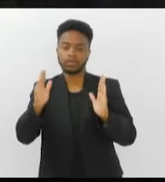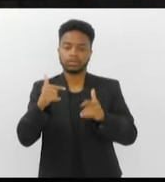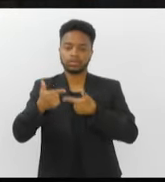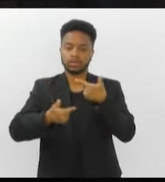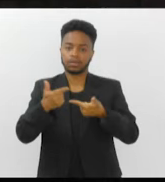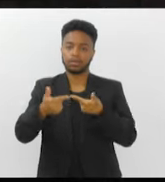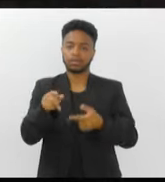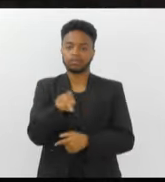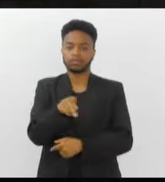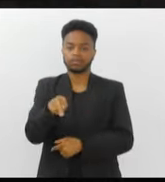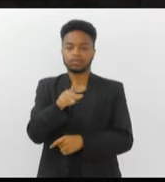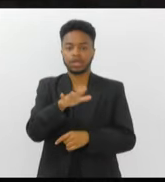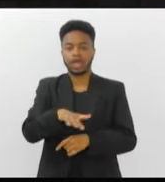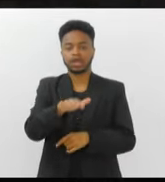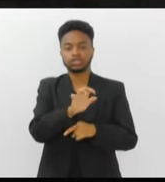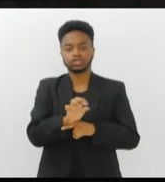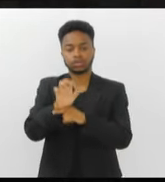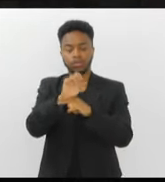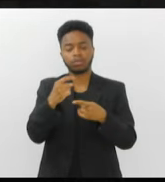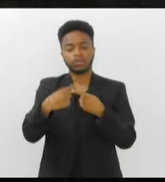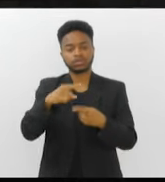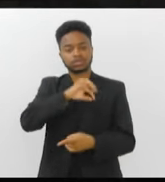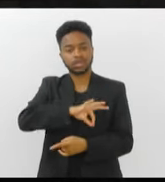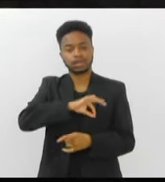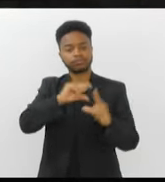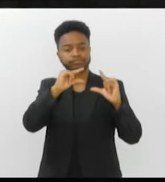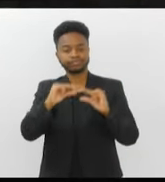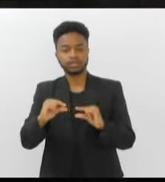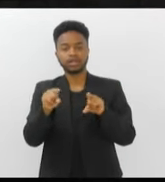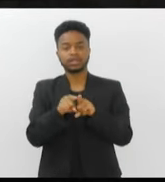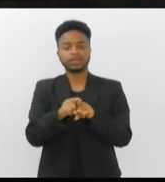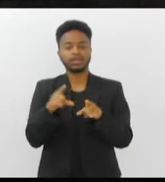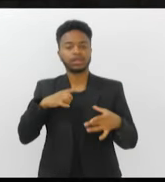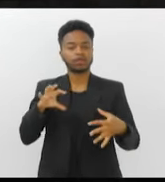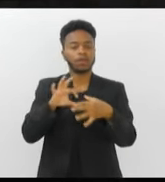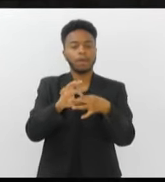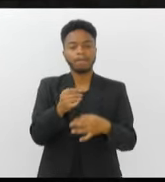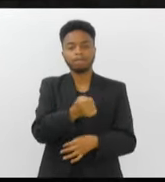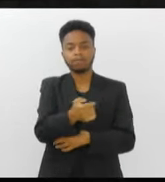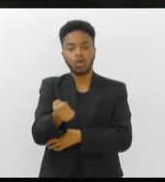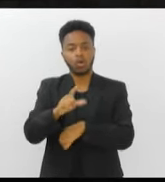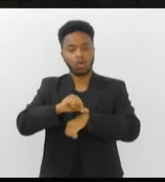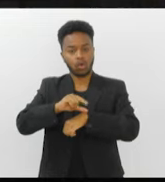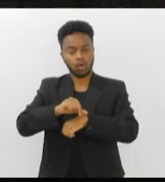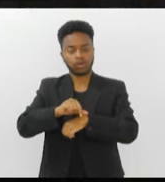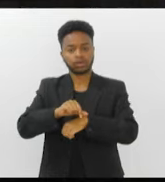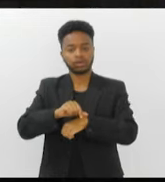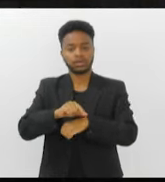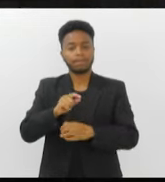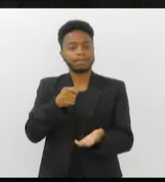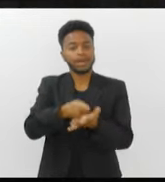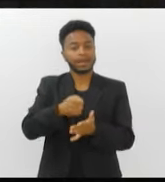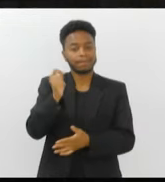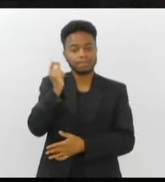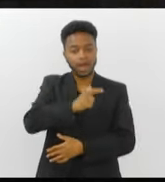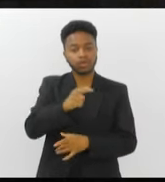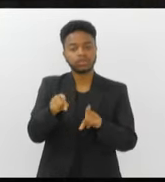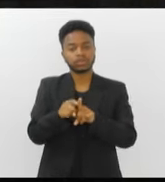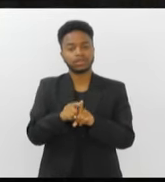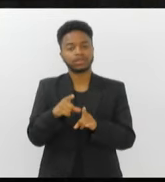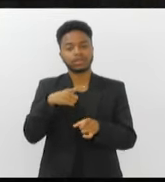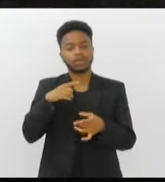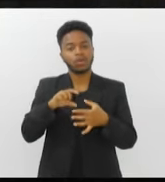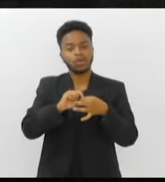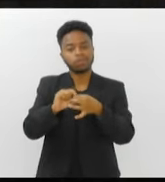porque além de ganhar mal, tem um vínculo de poucas horas. ganha mal a hora aula e tem poucas horas de